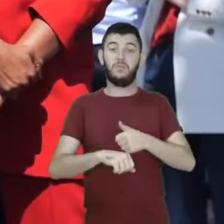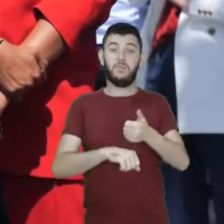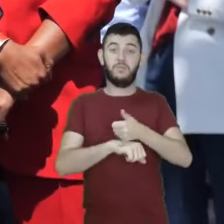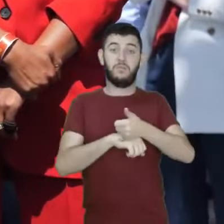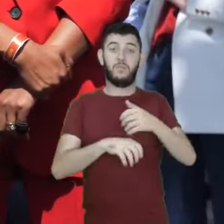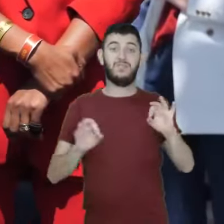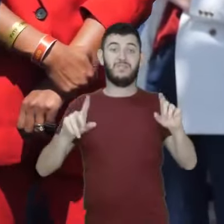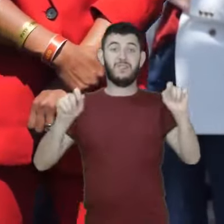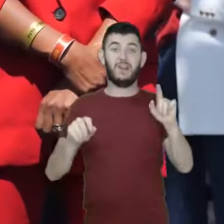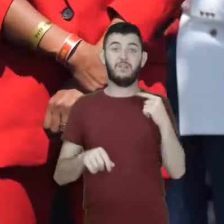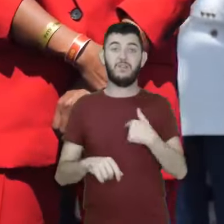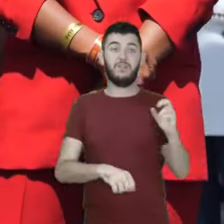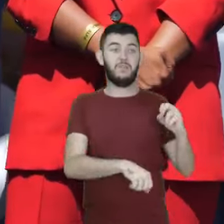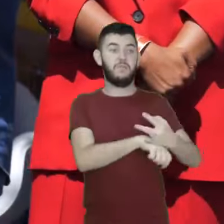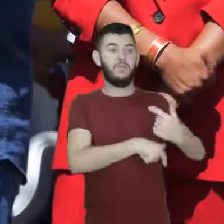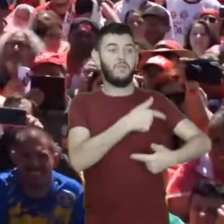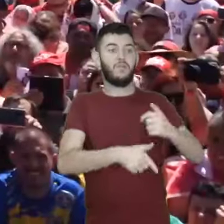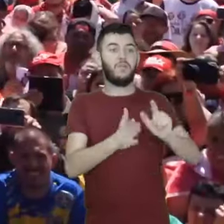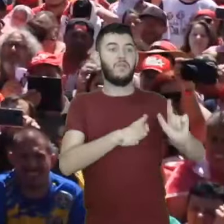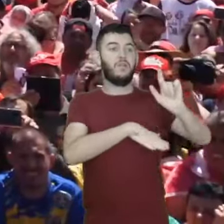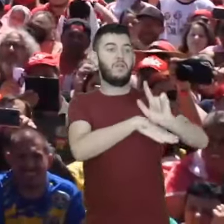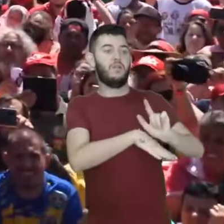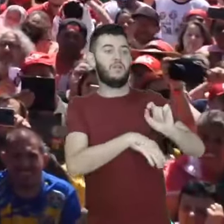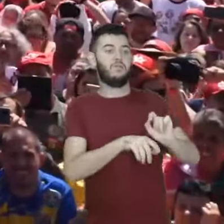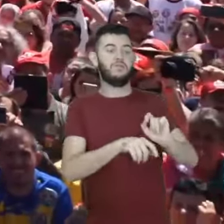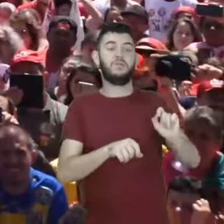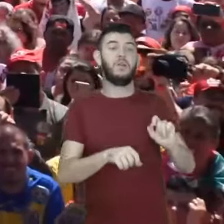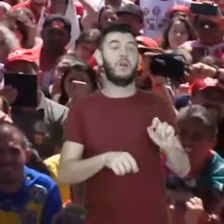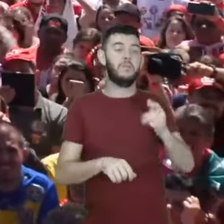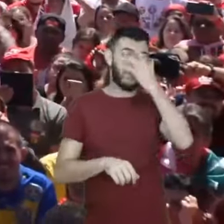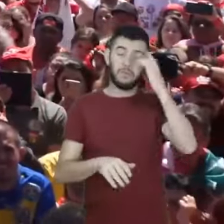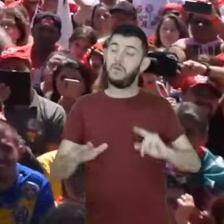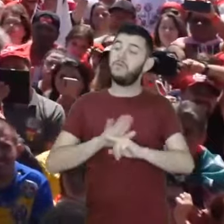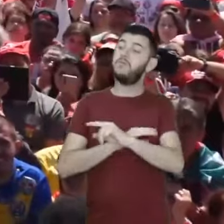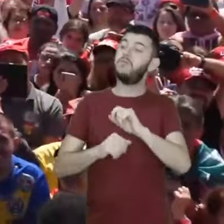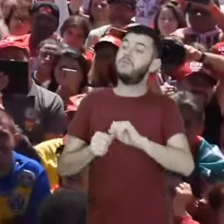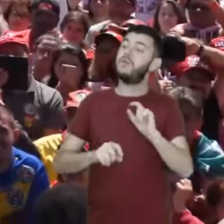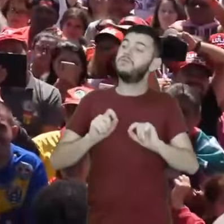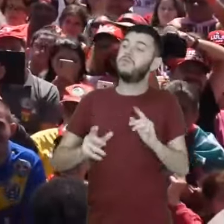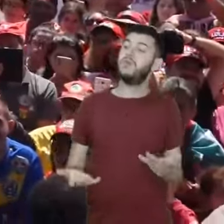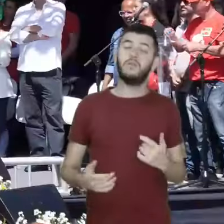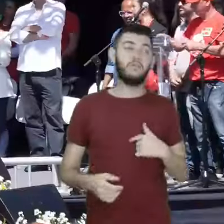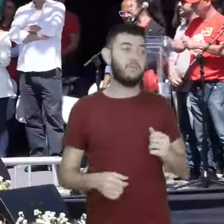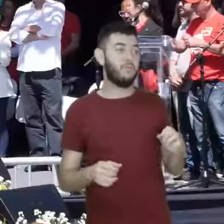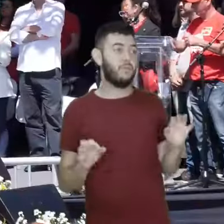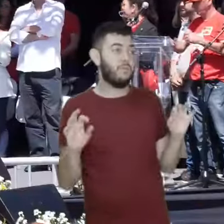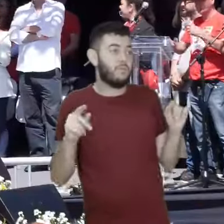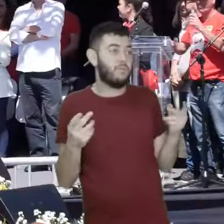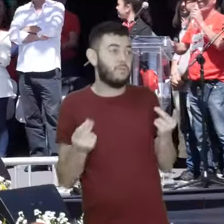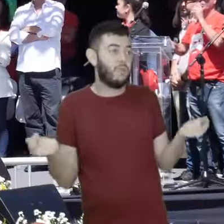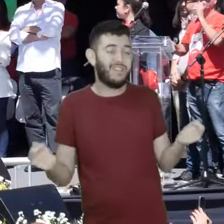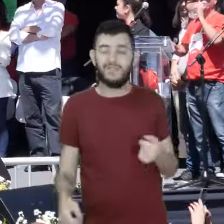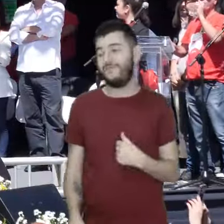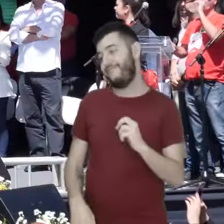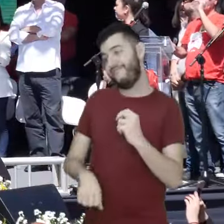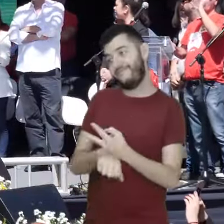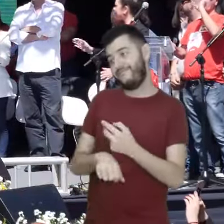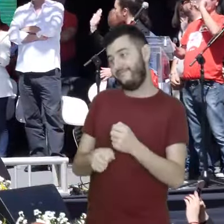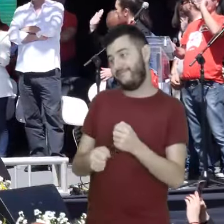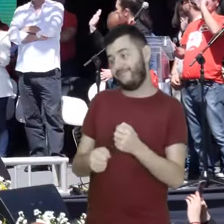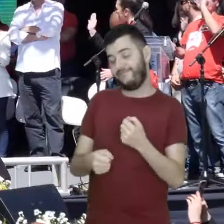loja. Ah, o que você está para fazer? Nada. Então não tem vaga. Aí é numa fábrica. O que você está para